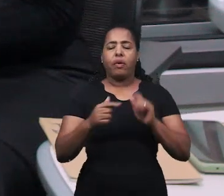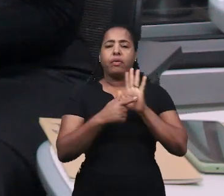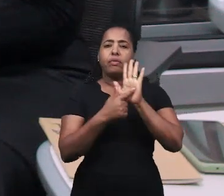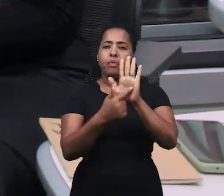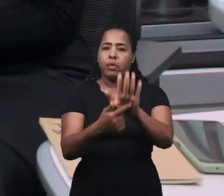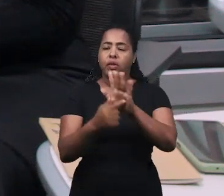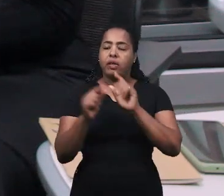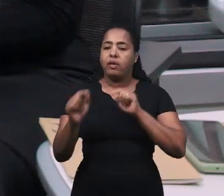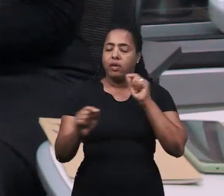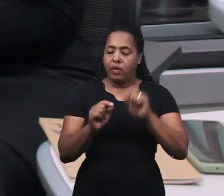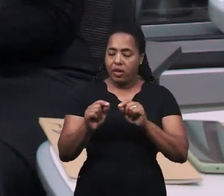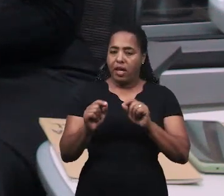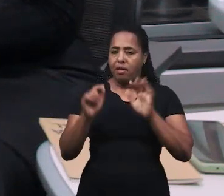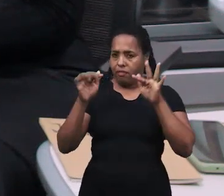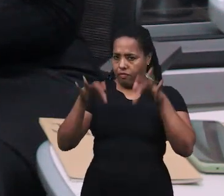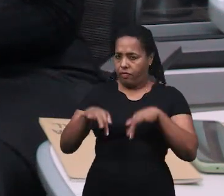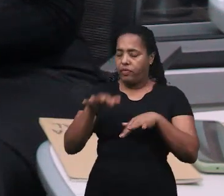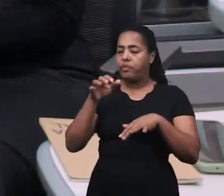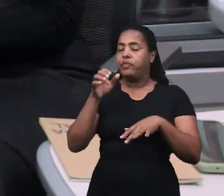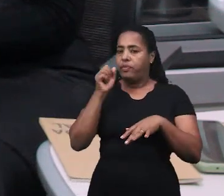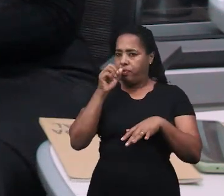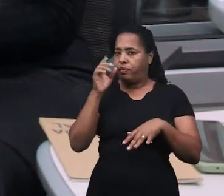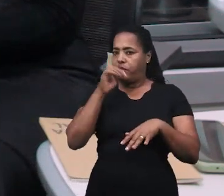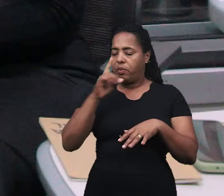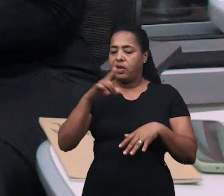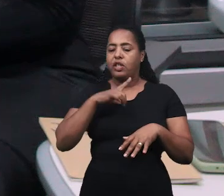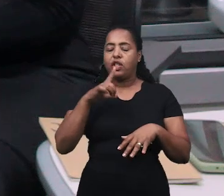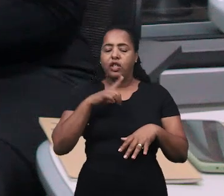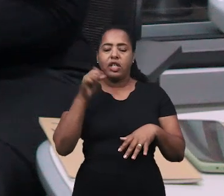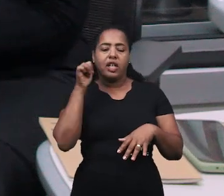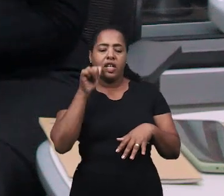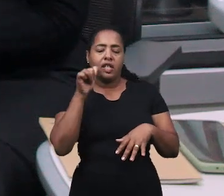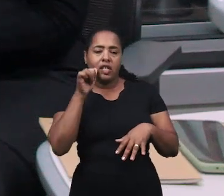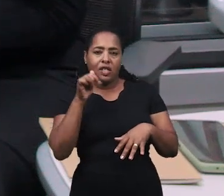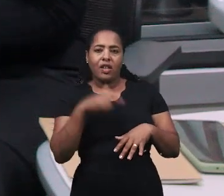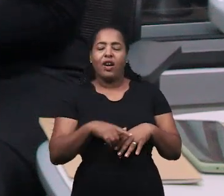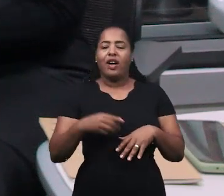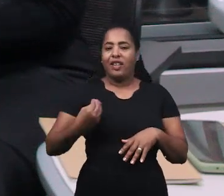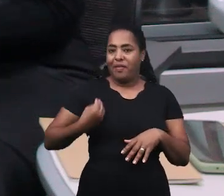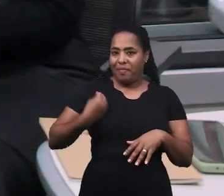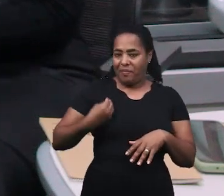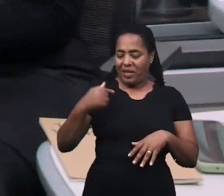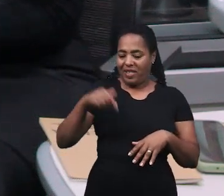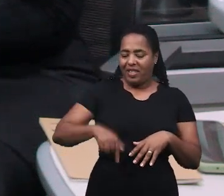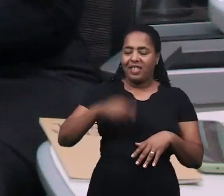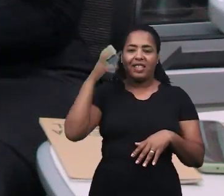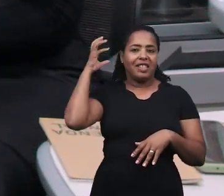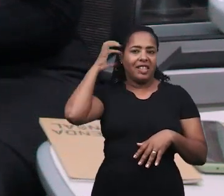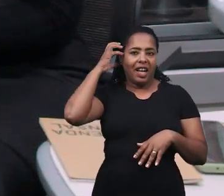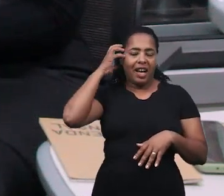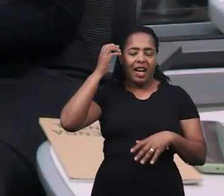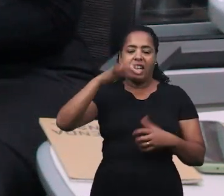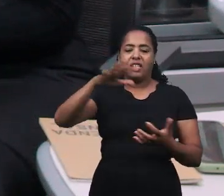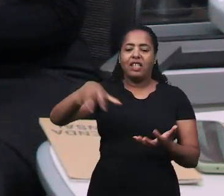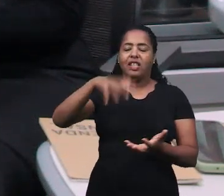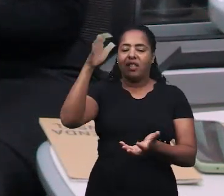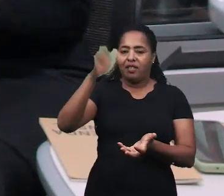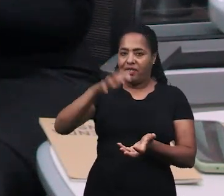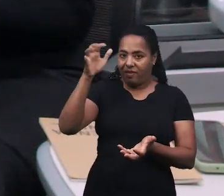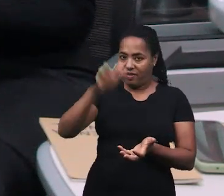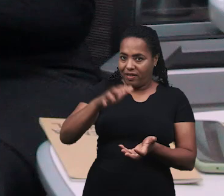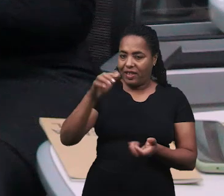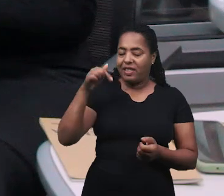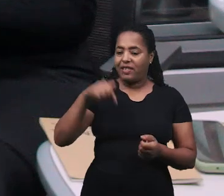eu posso até dizer aqui, nesse final de semana, né, André? Sim. Tinha algumas senhoras que estavam aqui presentes na rádio, na transmissão